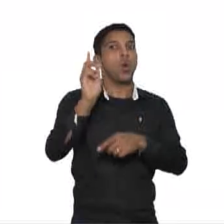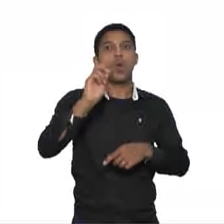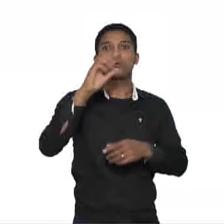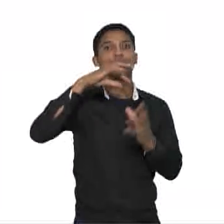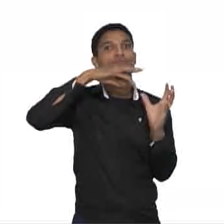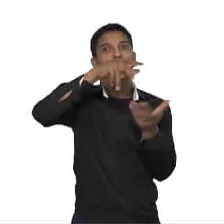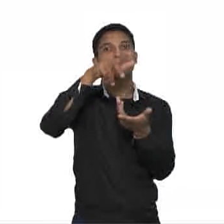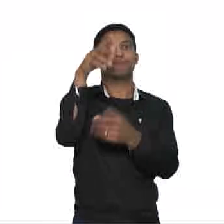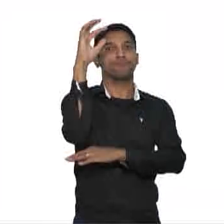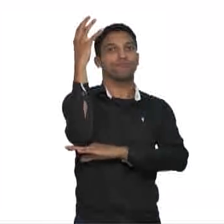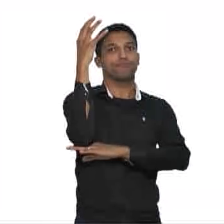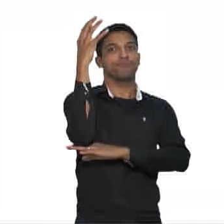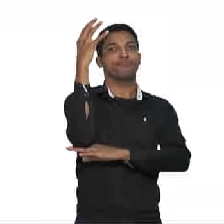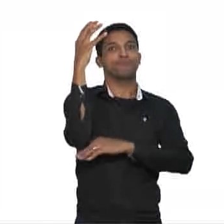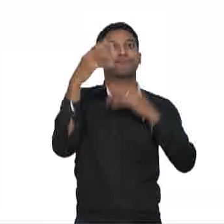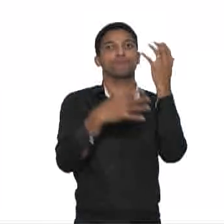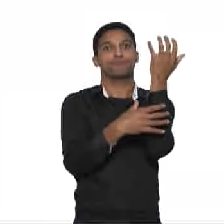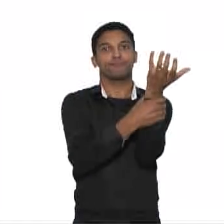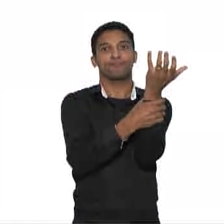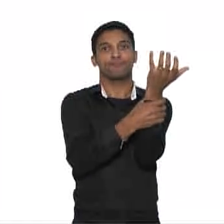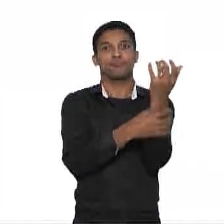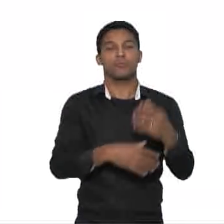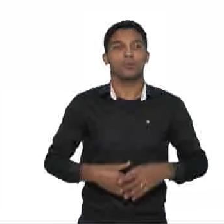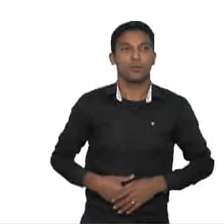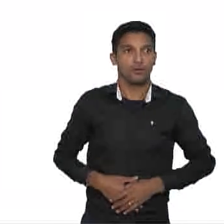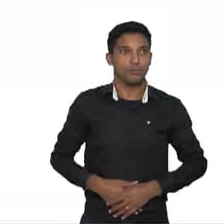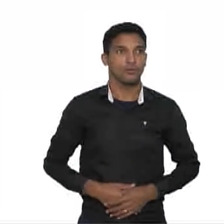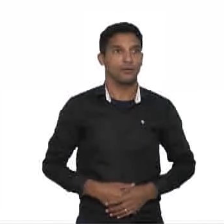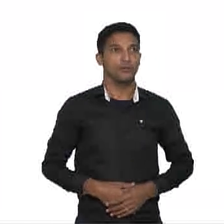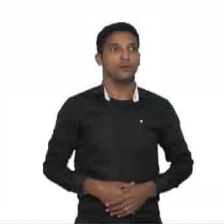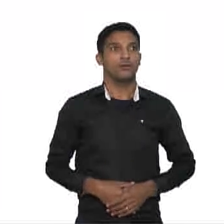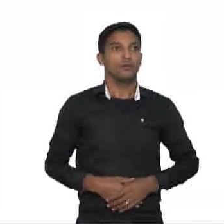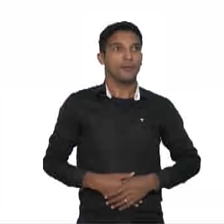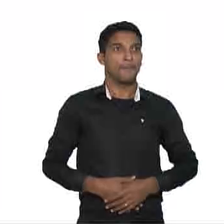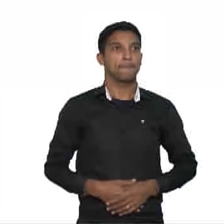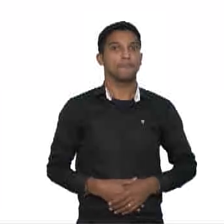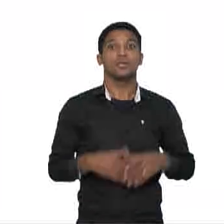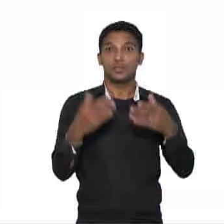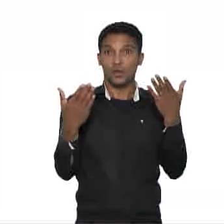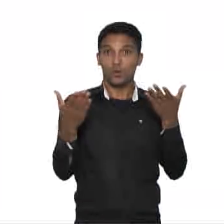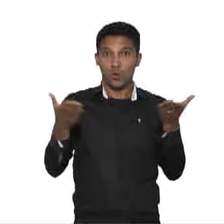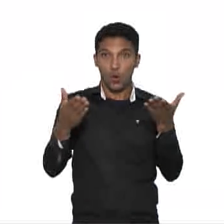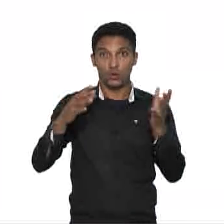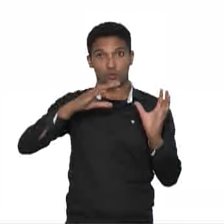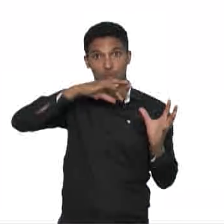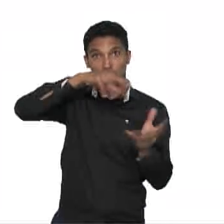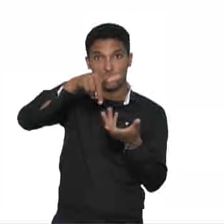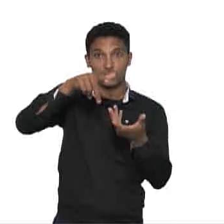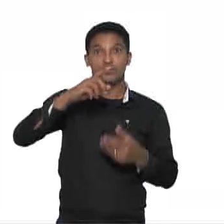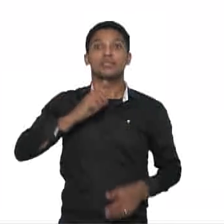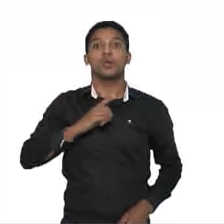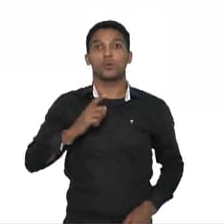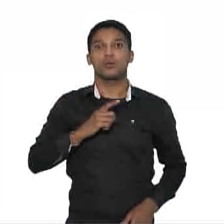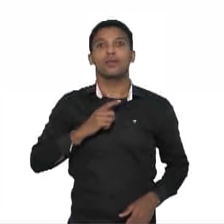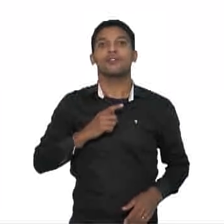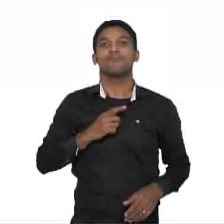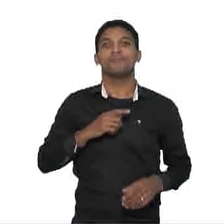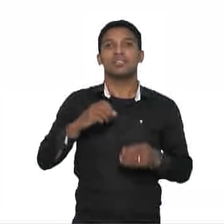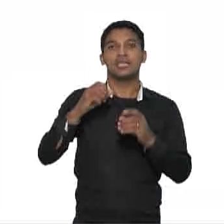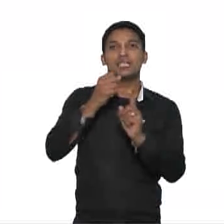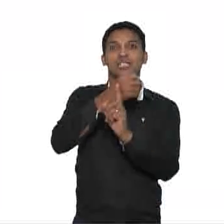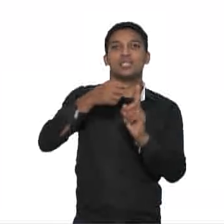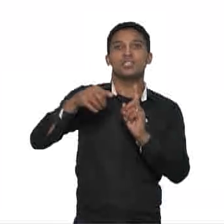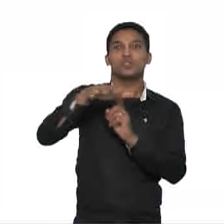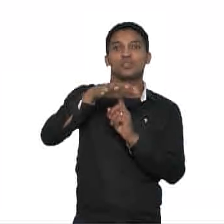uma relação direta entre a crise ambiental que o planeta enfrenta atualmente e a lógica da acumulação